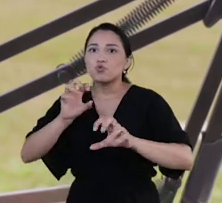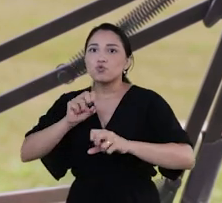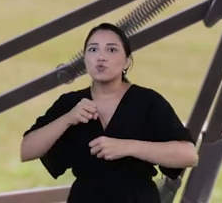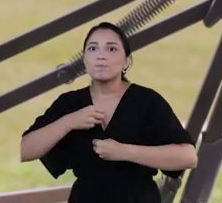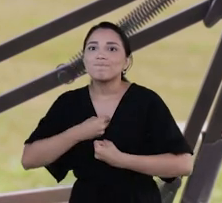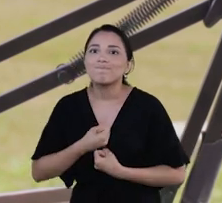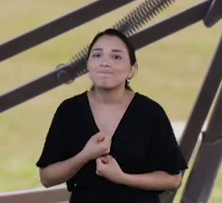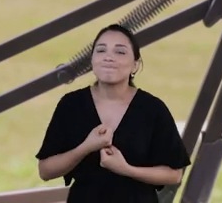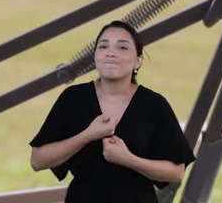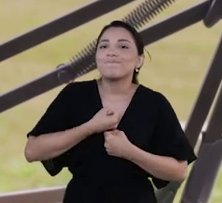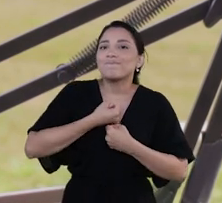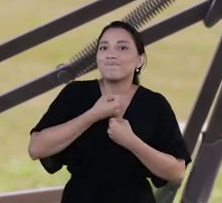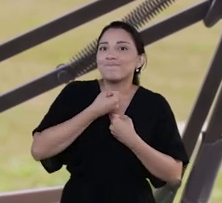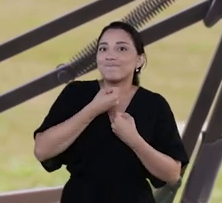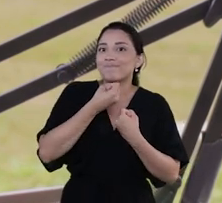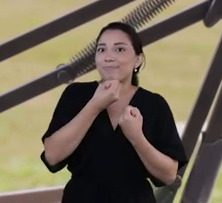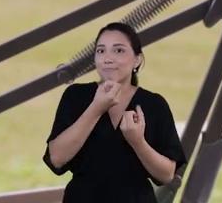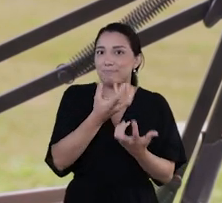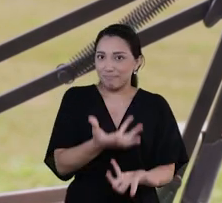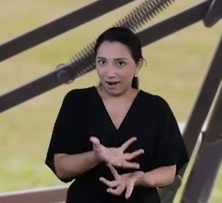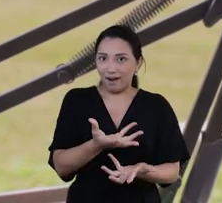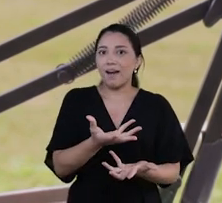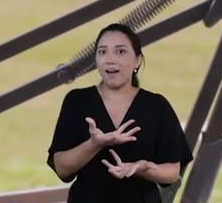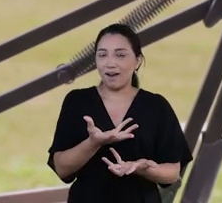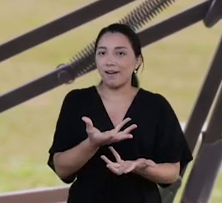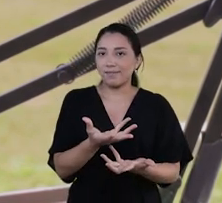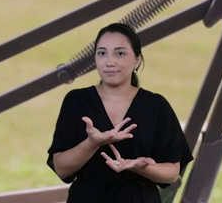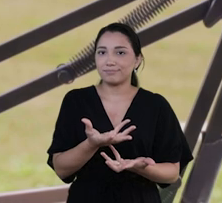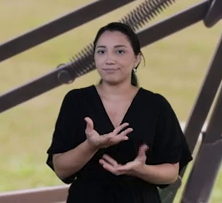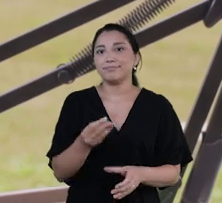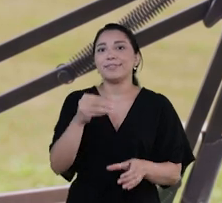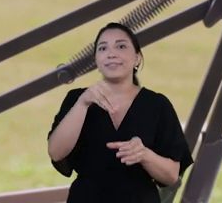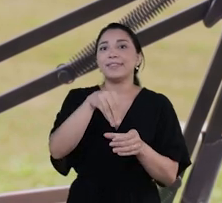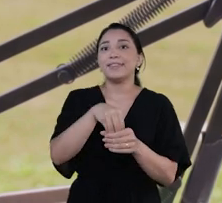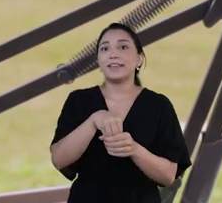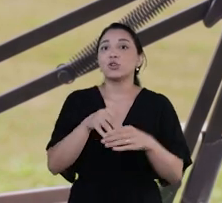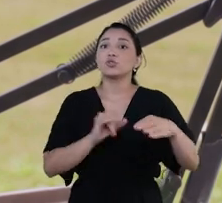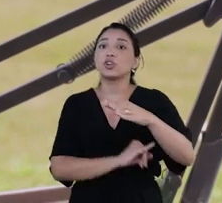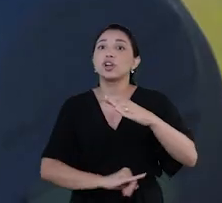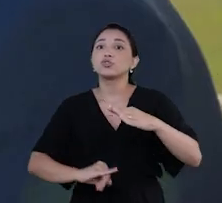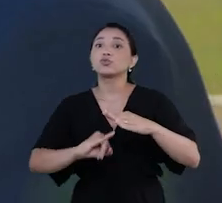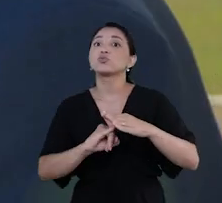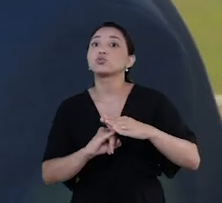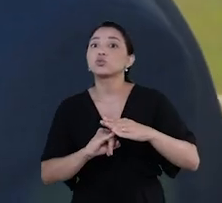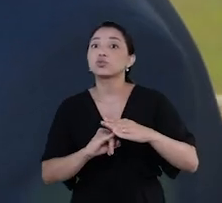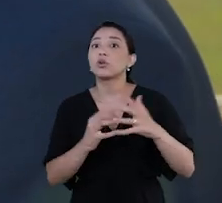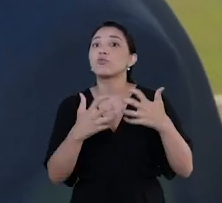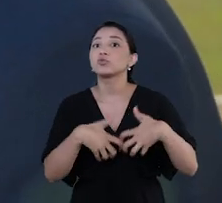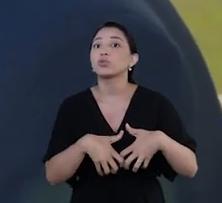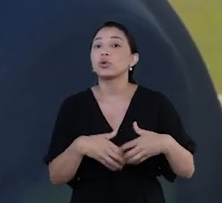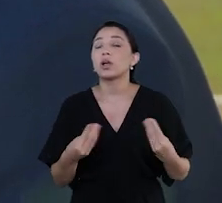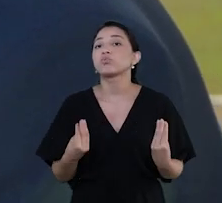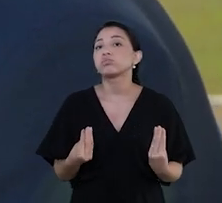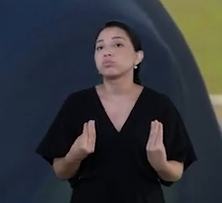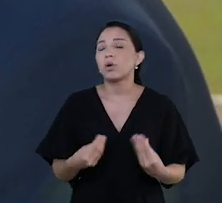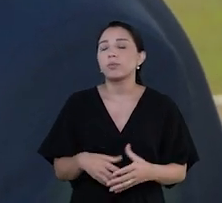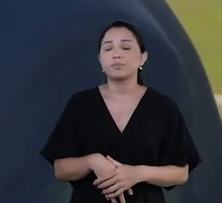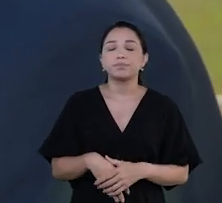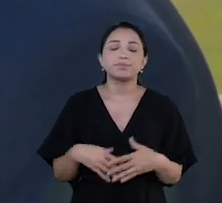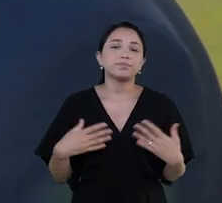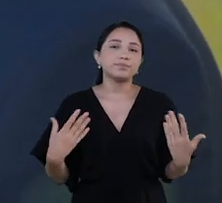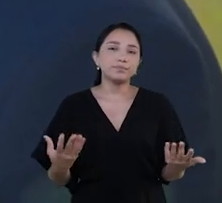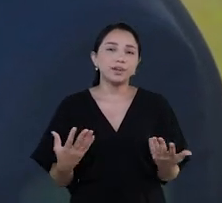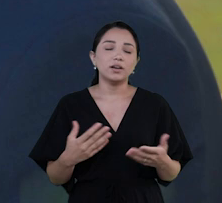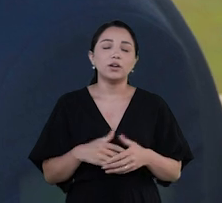experiências essas contradições para dentro do funcionamento da instituição bem eh Não não tem não